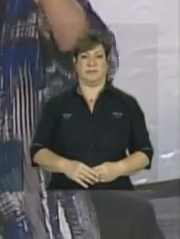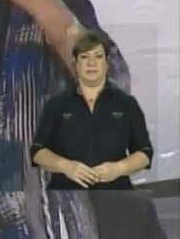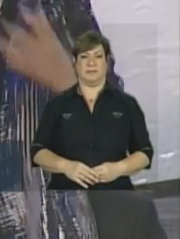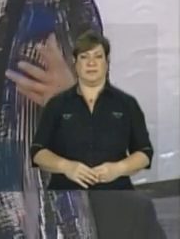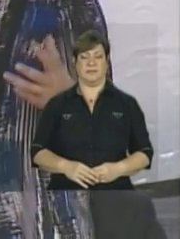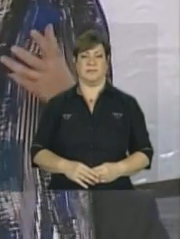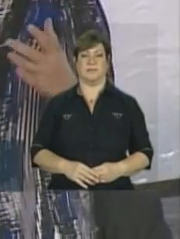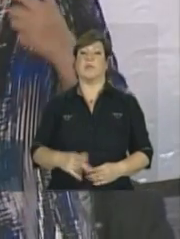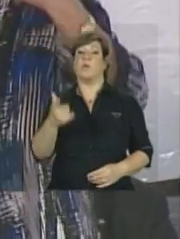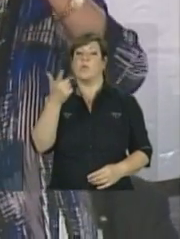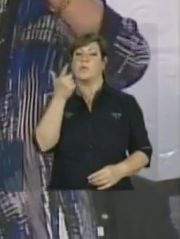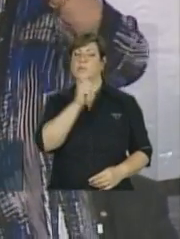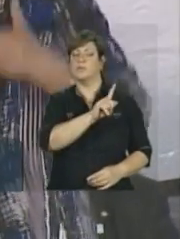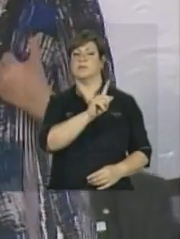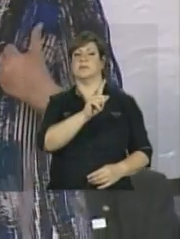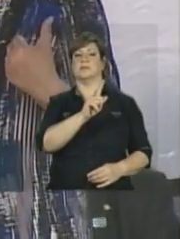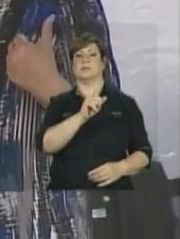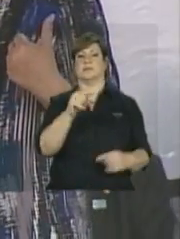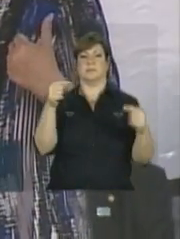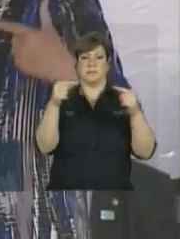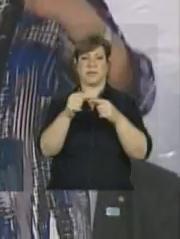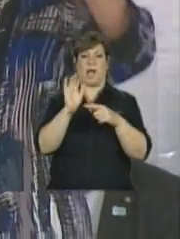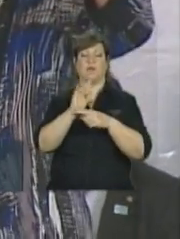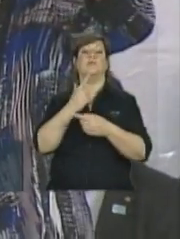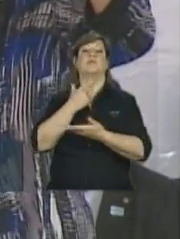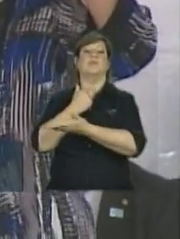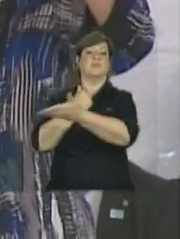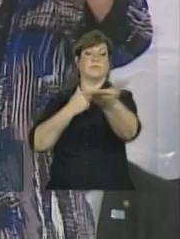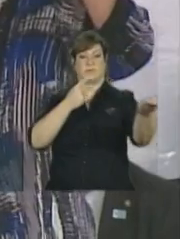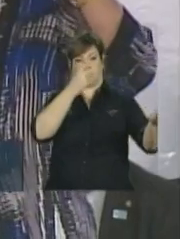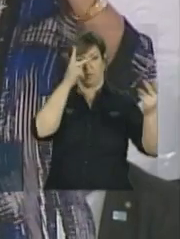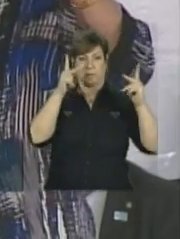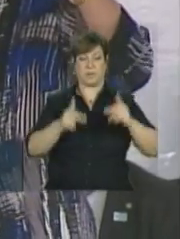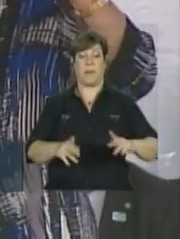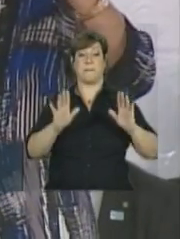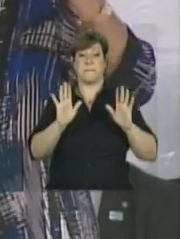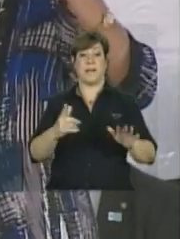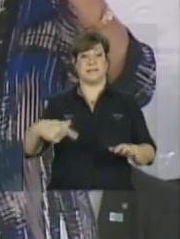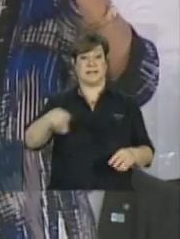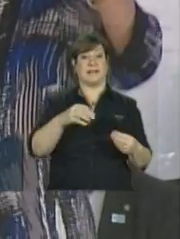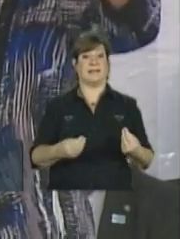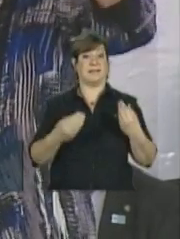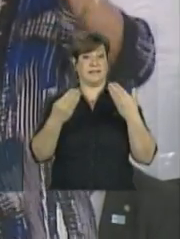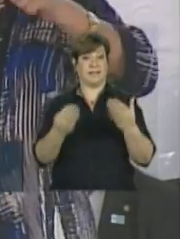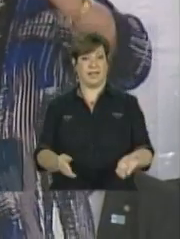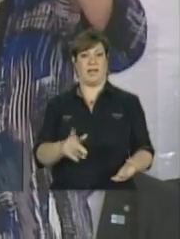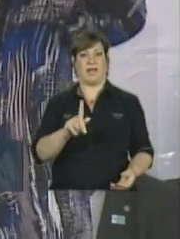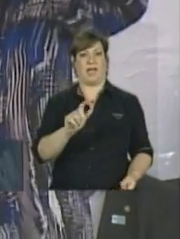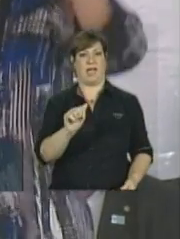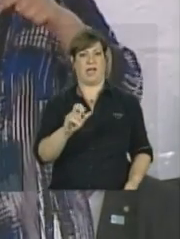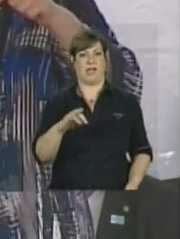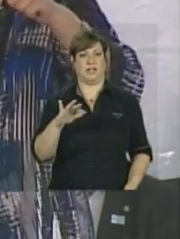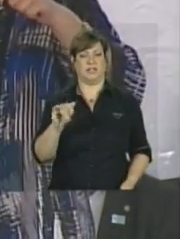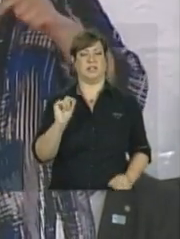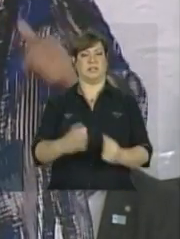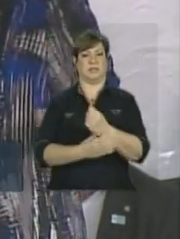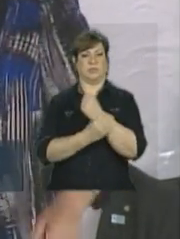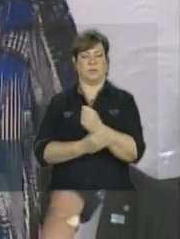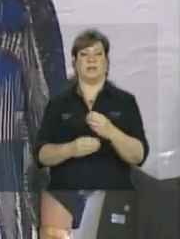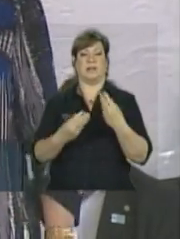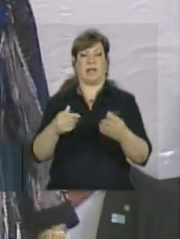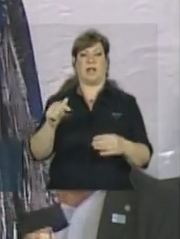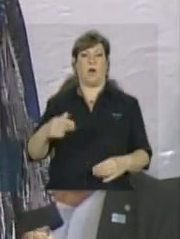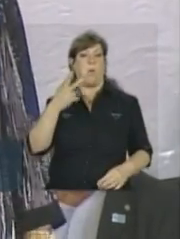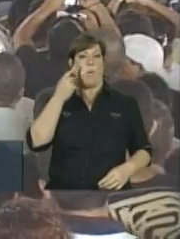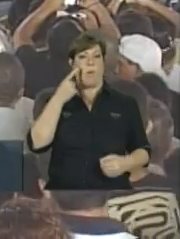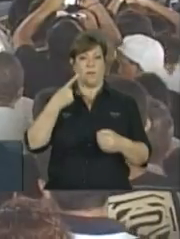que vá de encontro ao desejo da população, mas que ela garanta para Fortaleza que